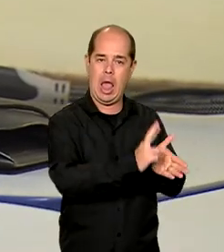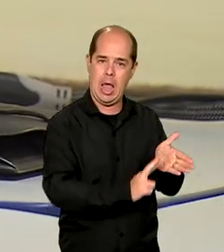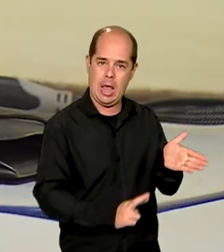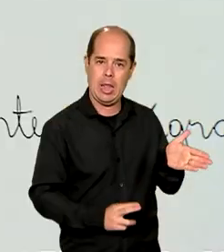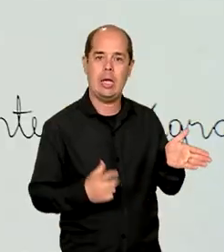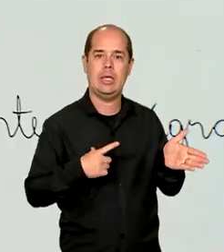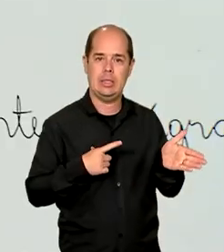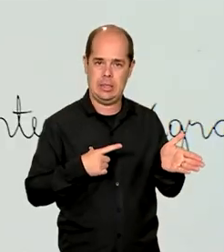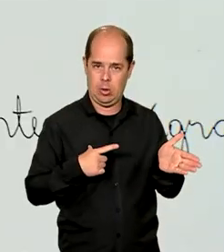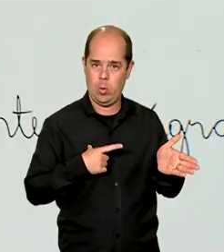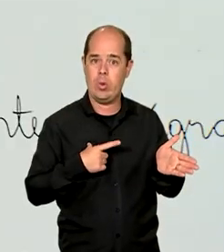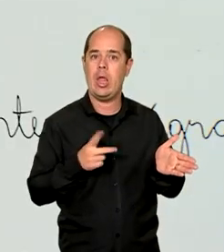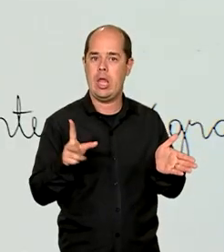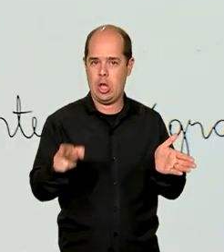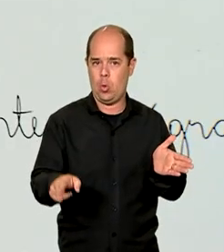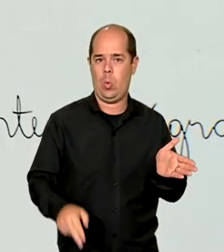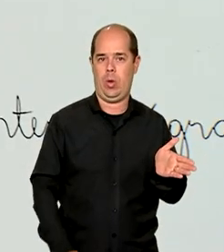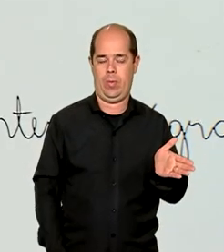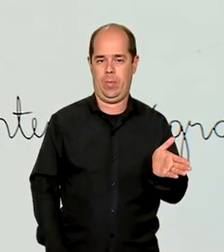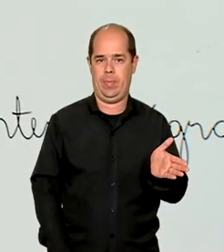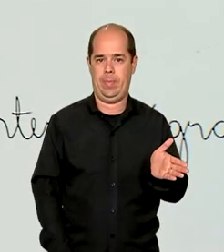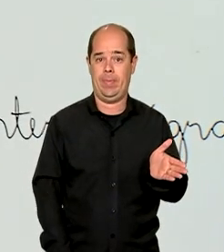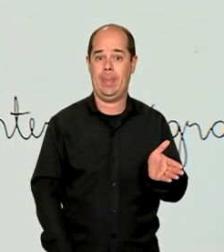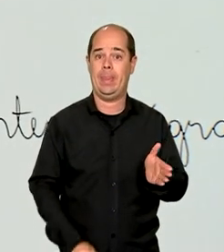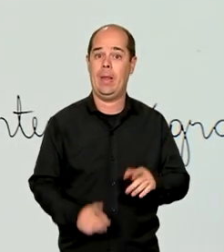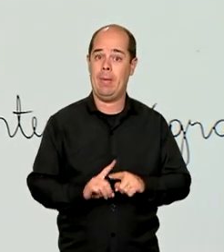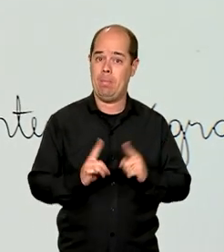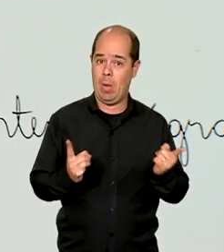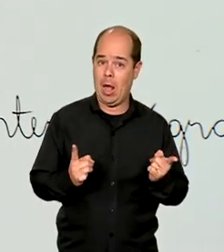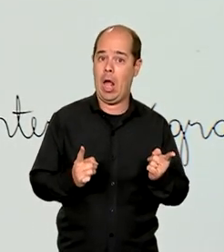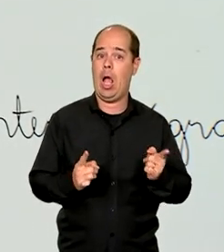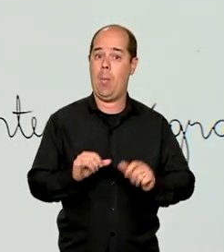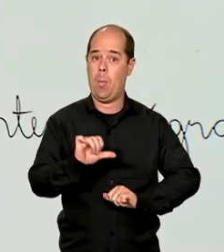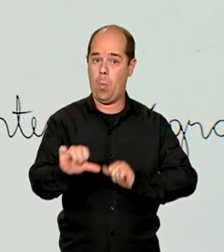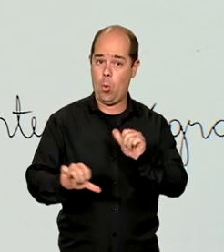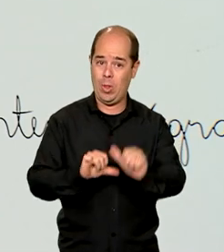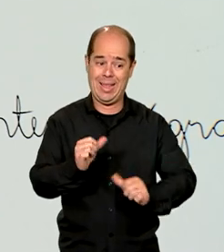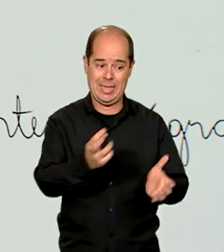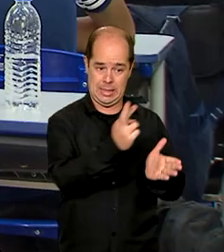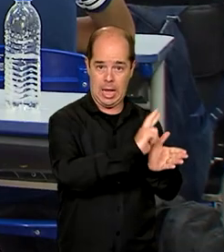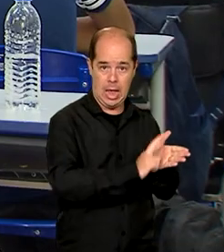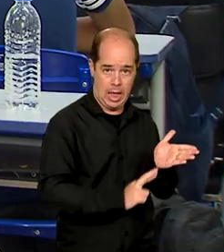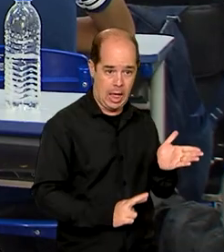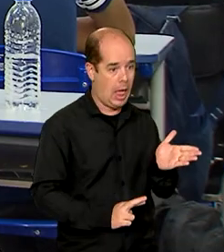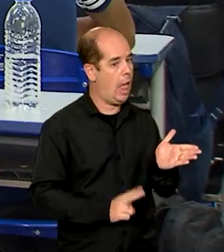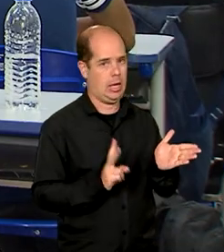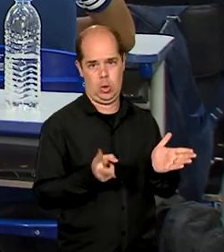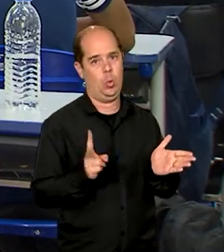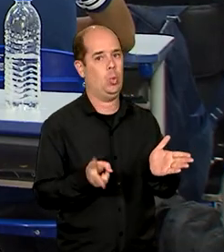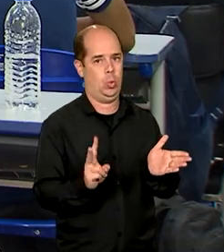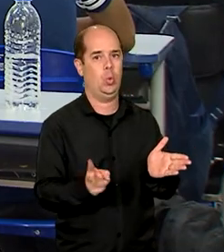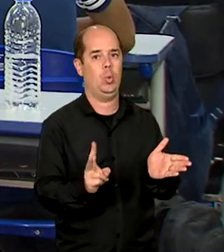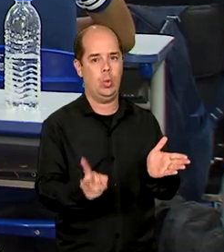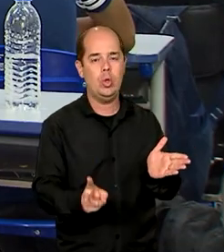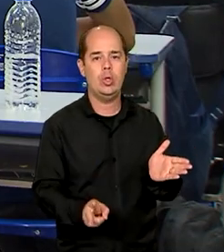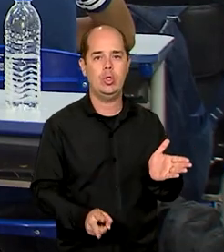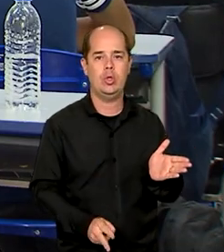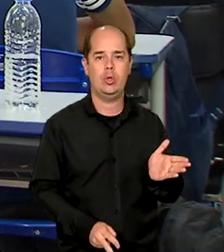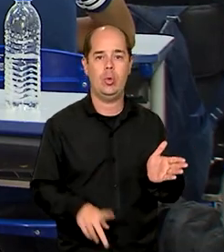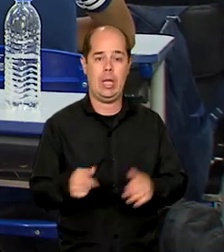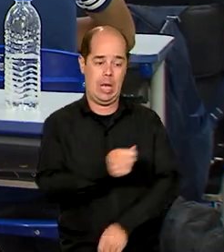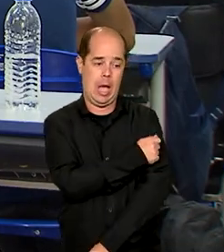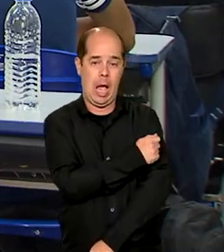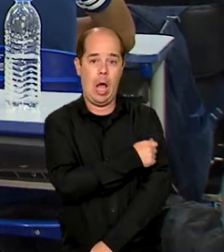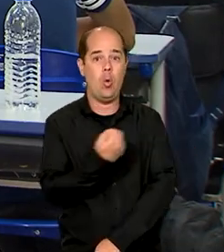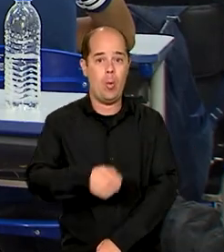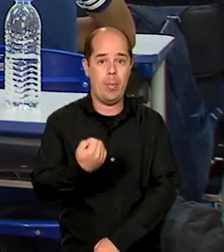nesses moldes. Mas apesar da mudança, as regras para a redação são as mesmas. O participante precisa escrever um